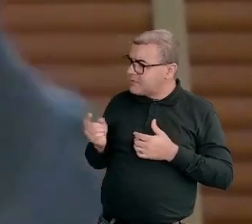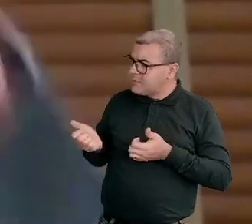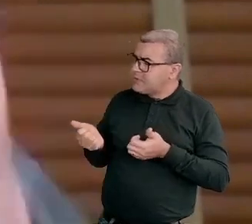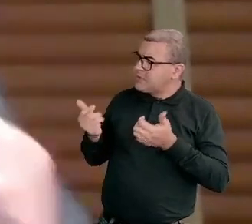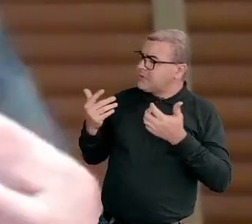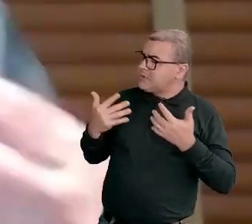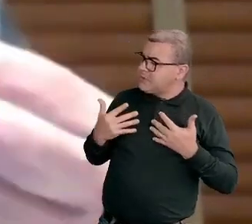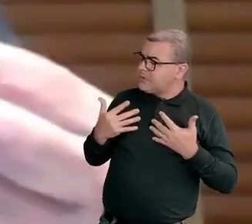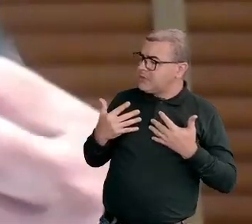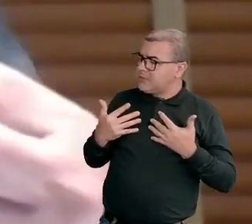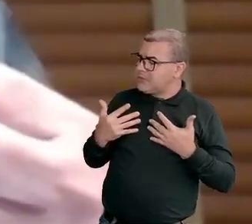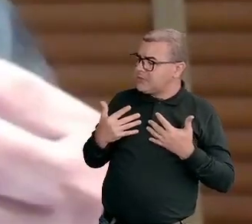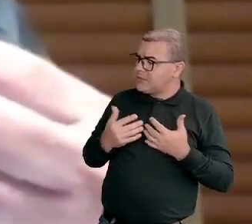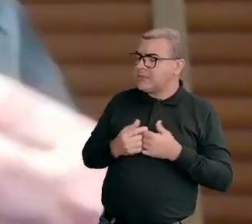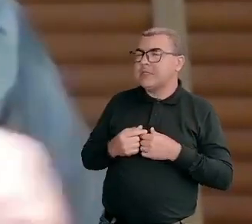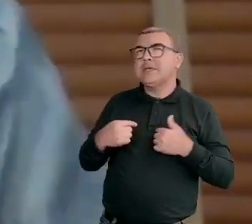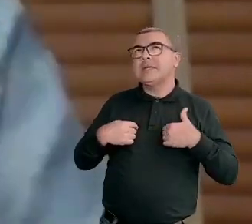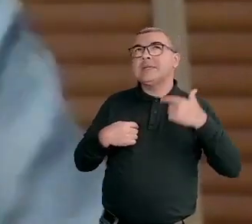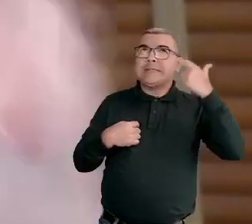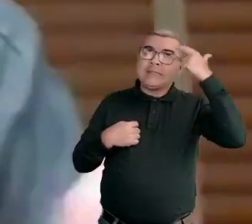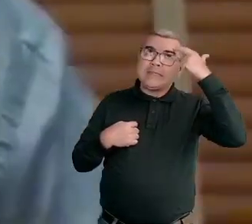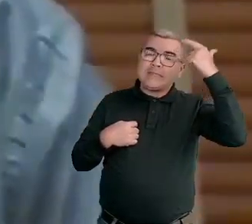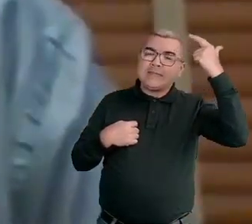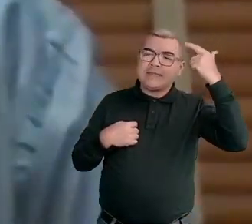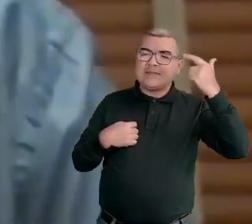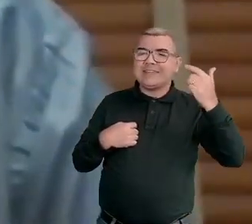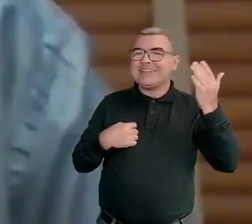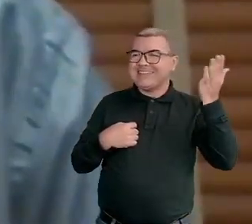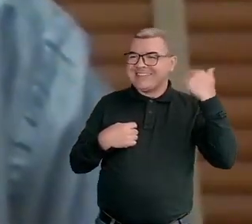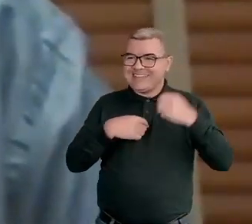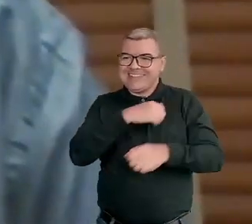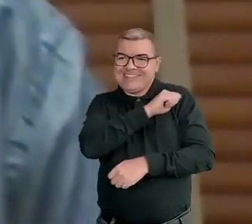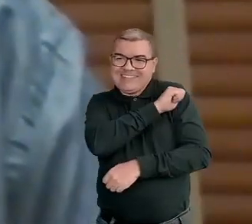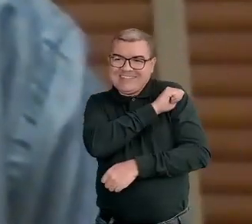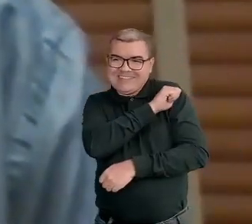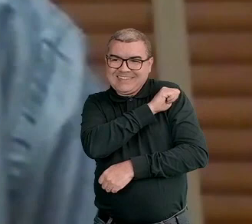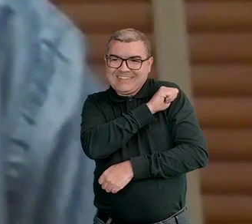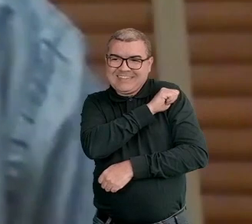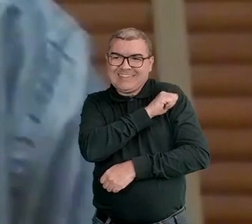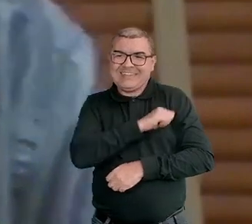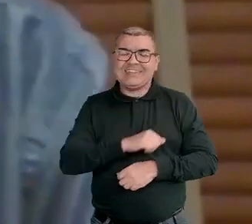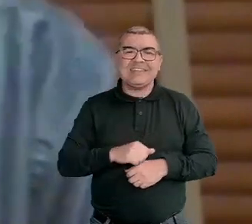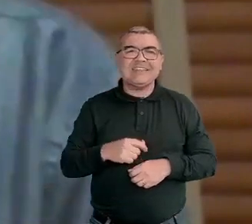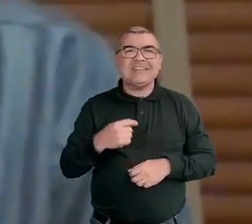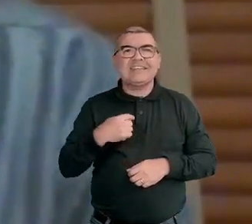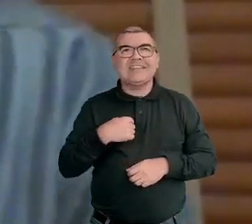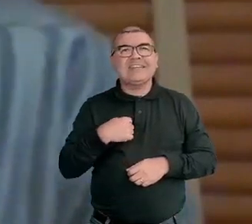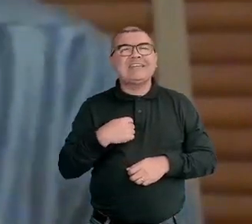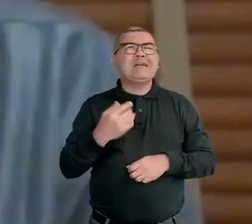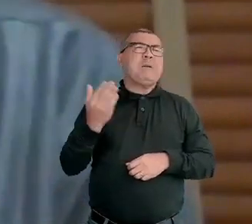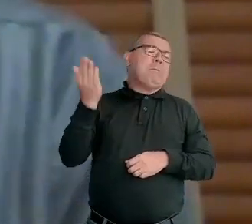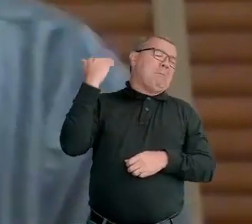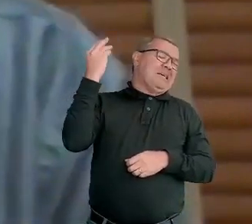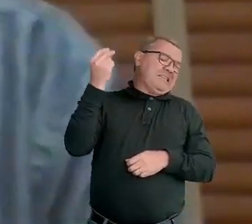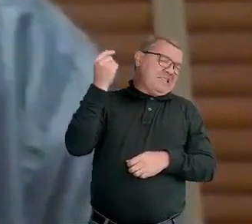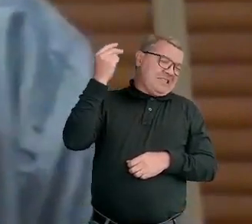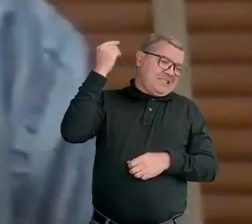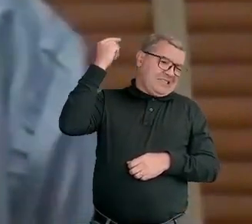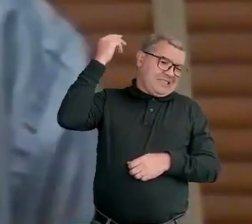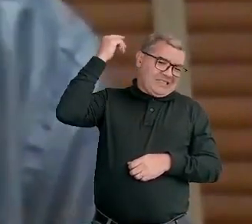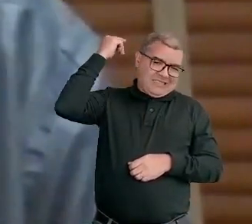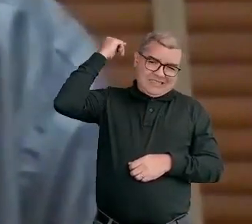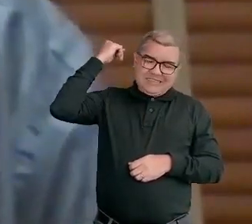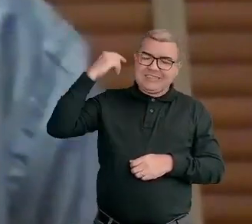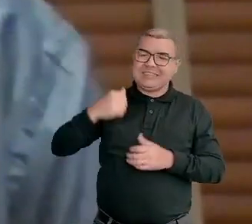Porque imediatamente eu me lembrei, né, dos alunos na faculdade de medicina, quando eu ainda era